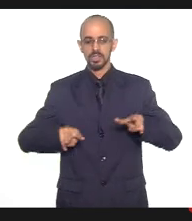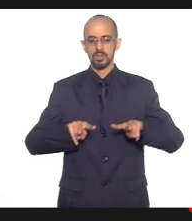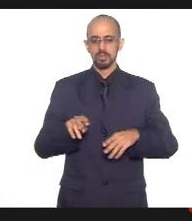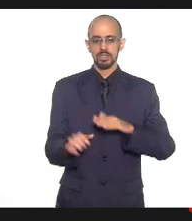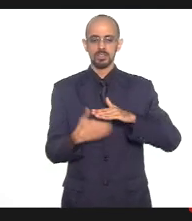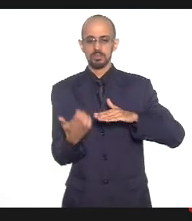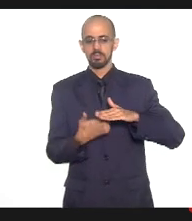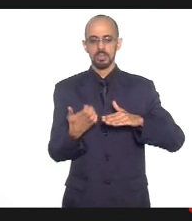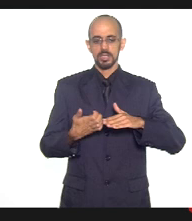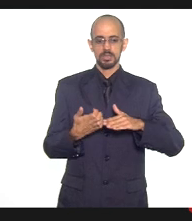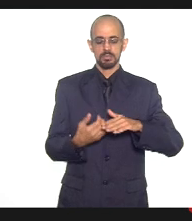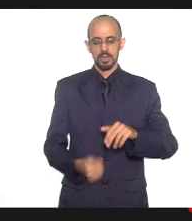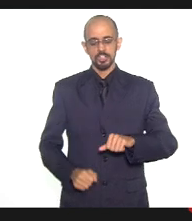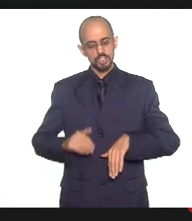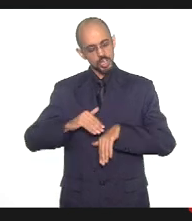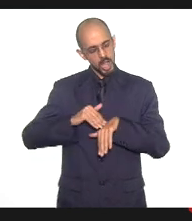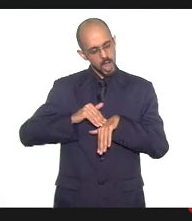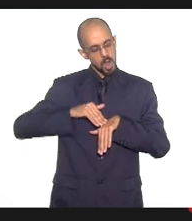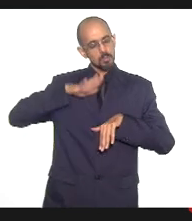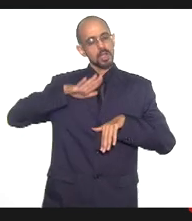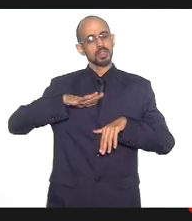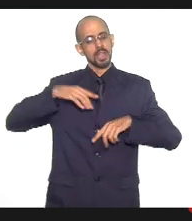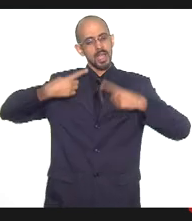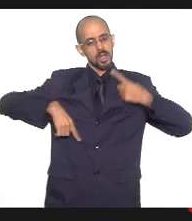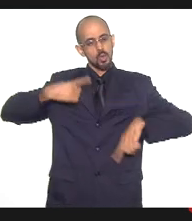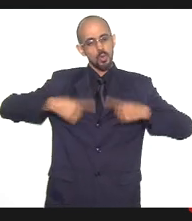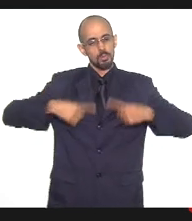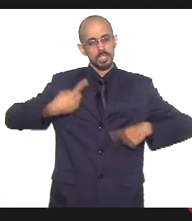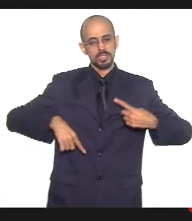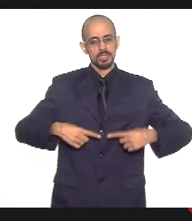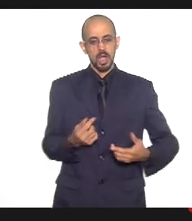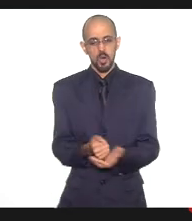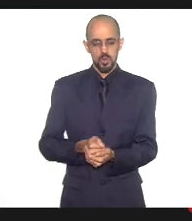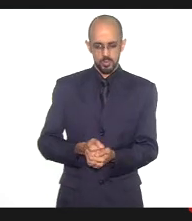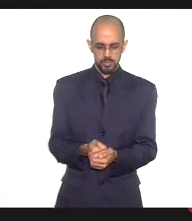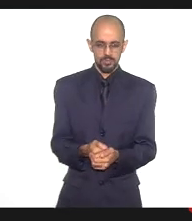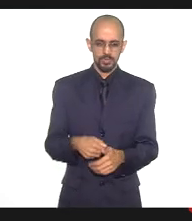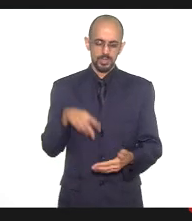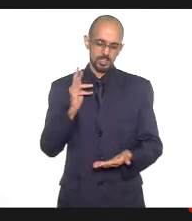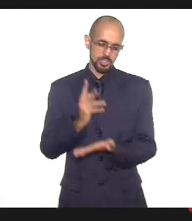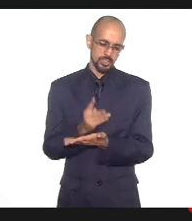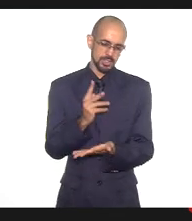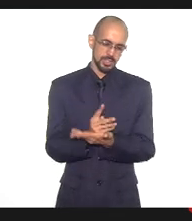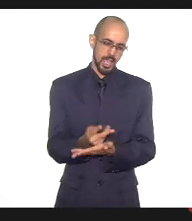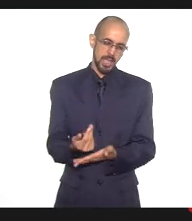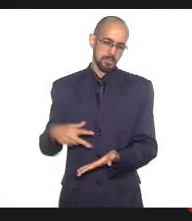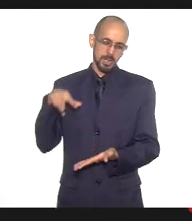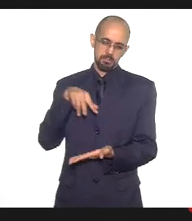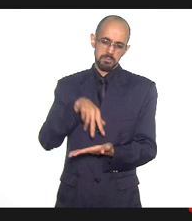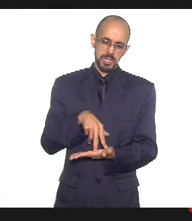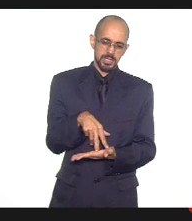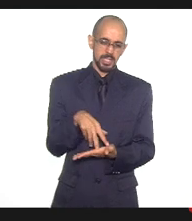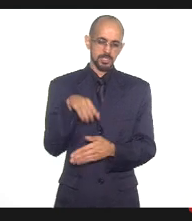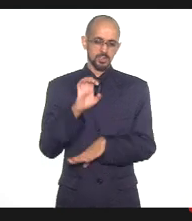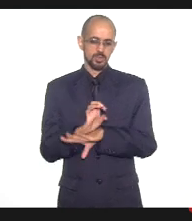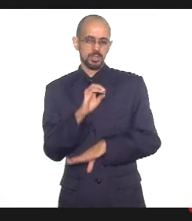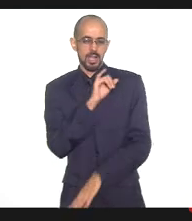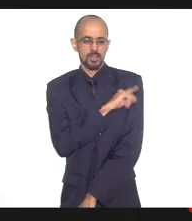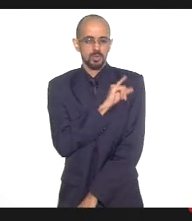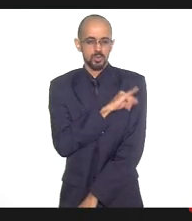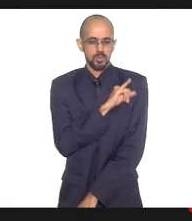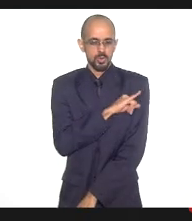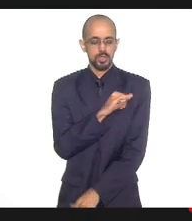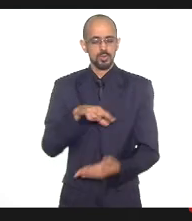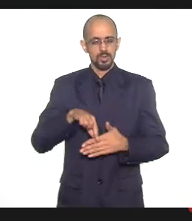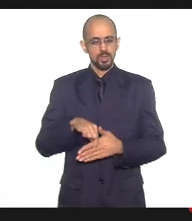aumentar a competitividade de projetos termoelétricos aqui no Rio de Janeiro. Eu sei que você, presidente, teve esteve muito à frente liderando esse assunto, e eu